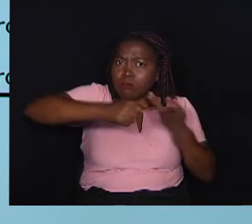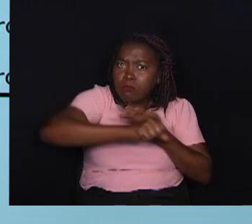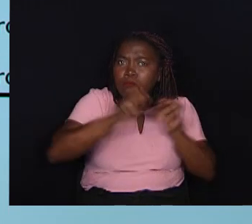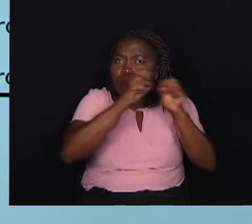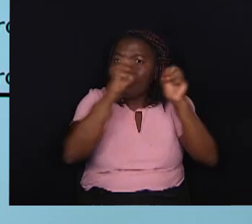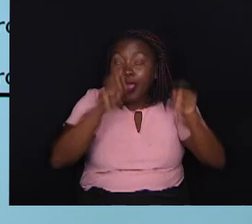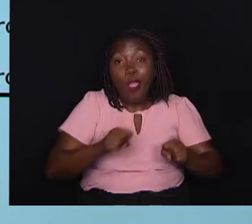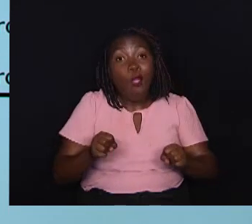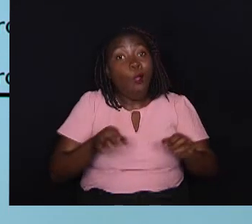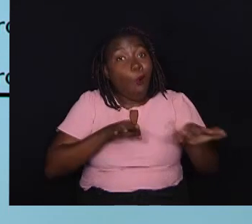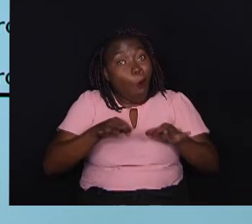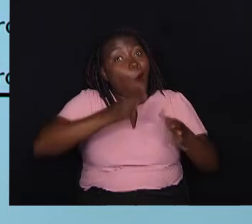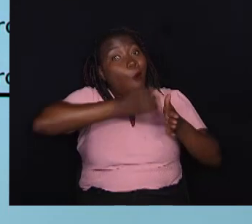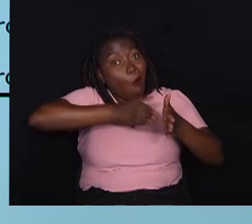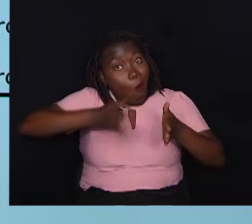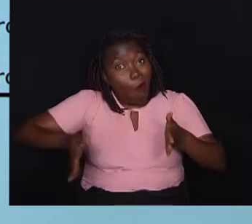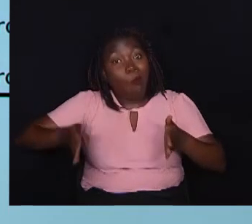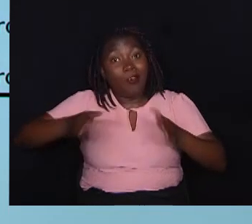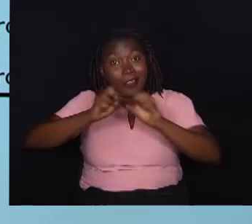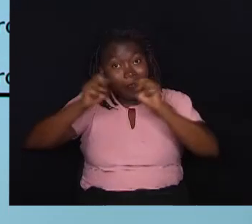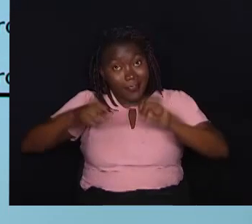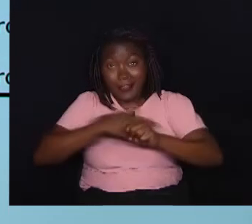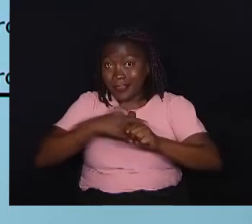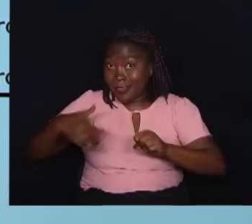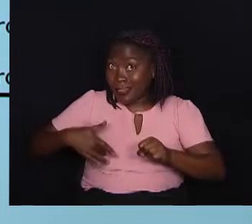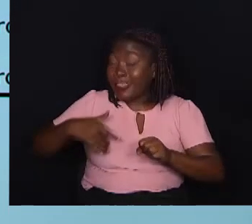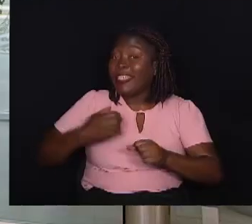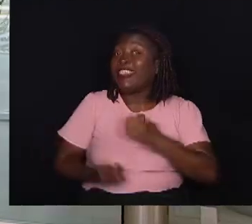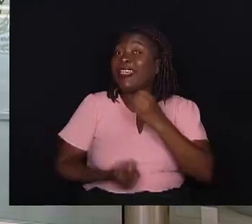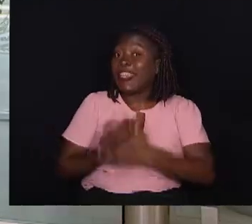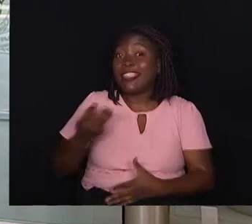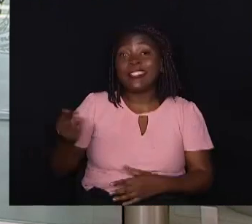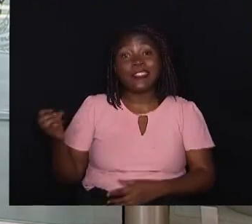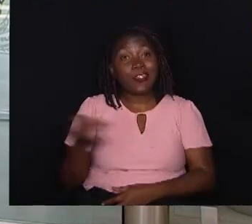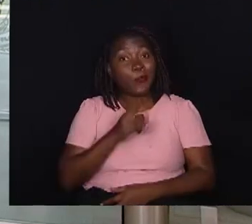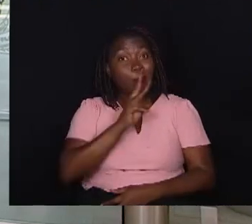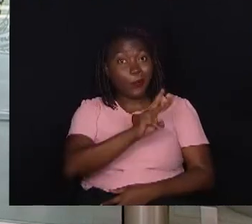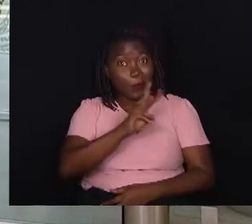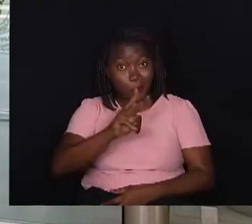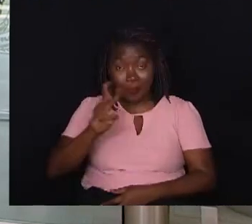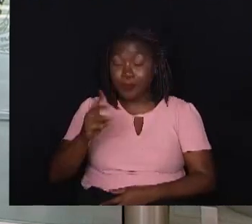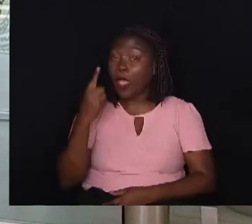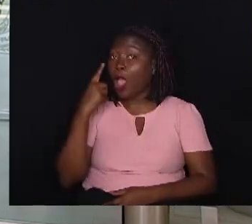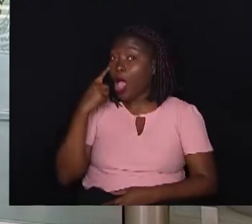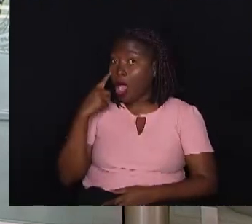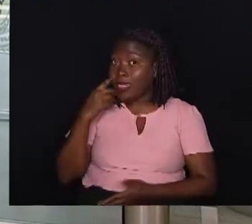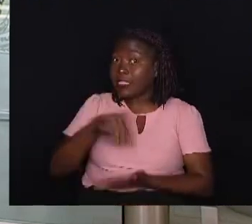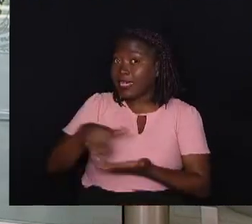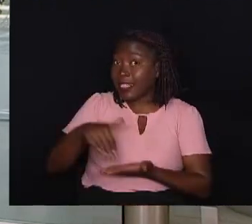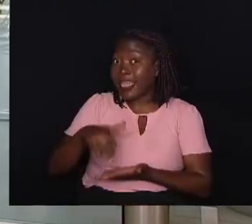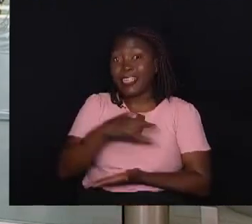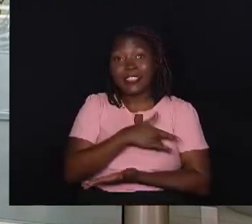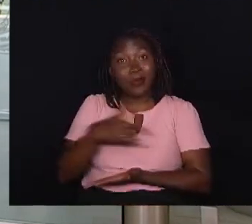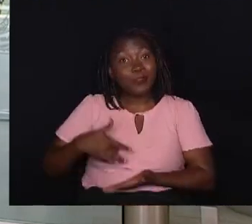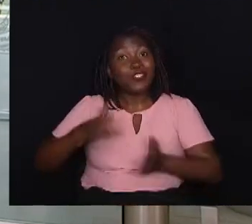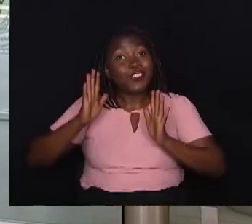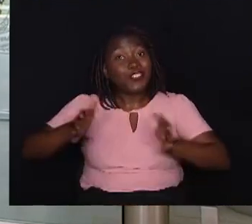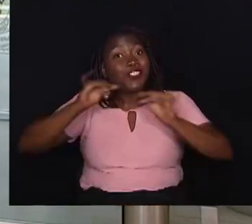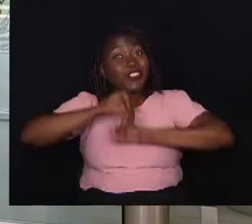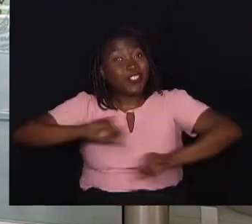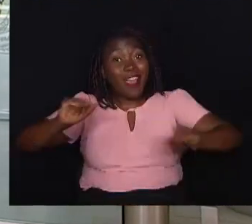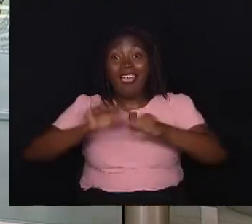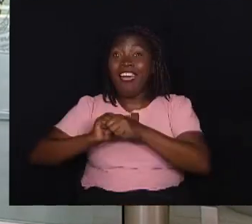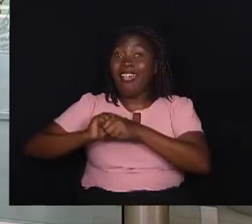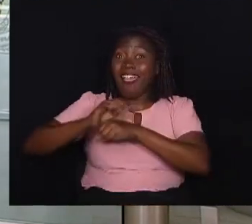sistemática, reorganização da rede municipal de saúde e criação de novo site. Olha, a Secretaria de Saúde já havia declarado epidemia